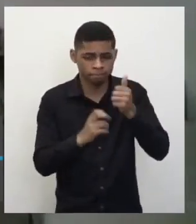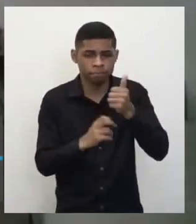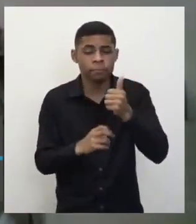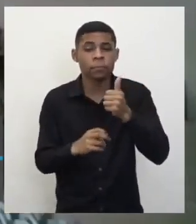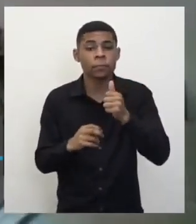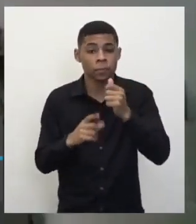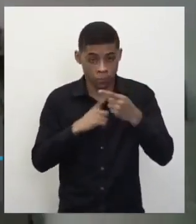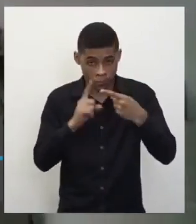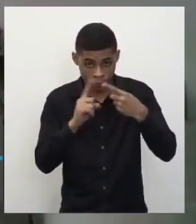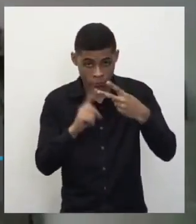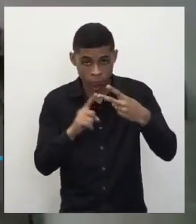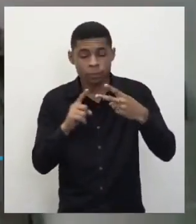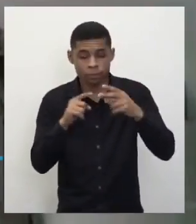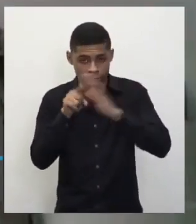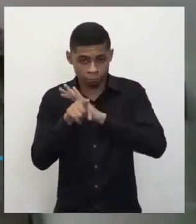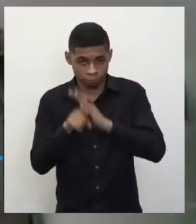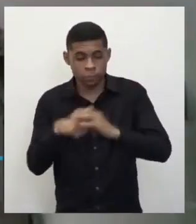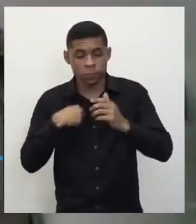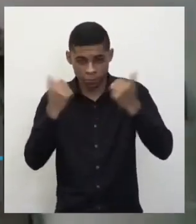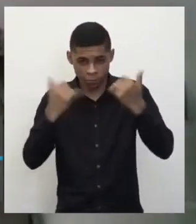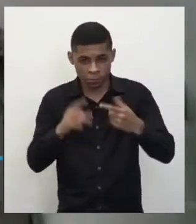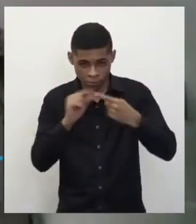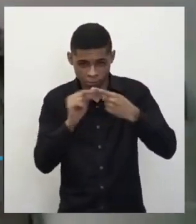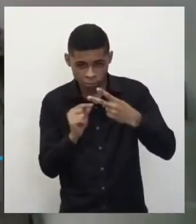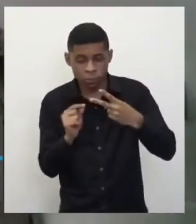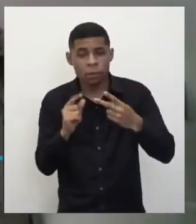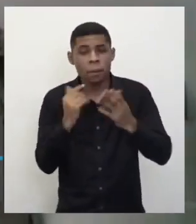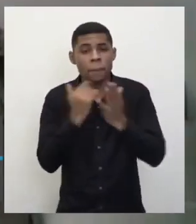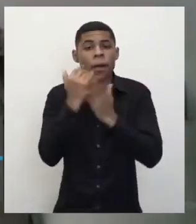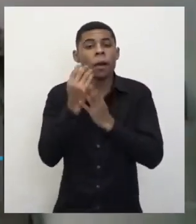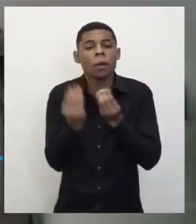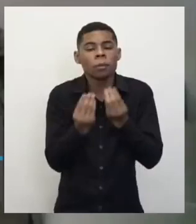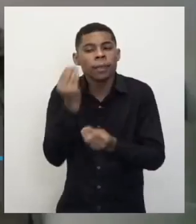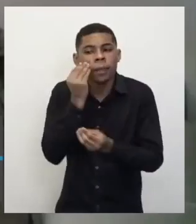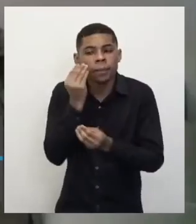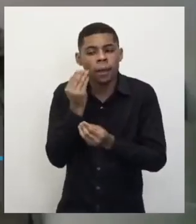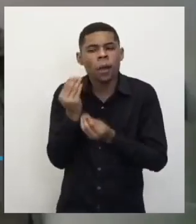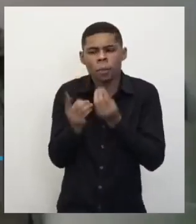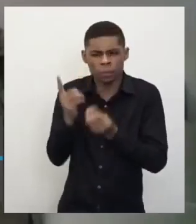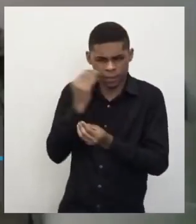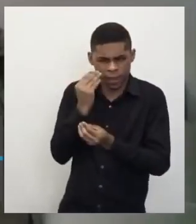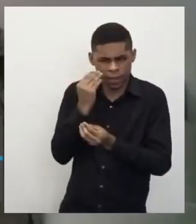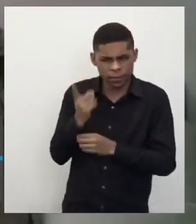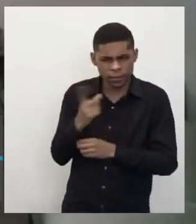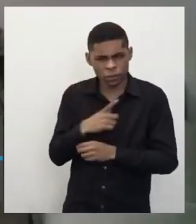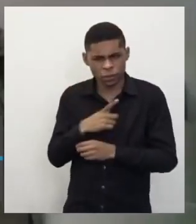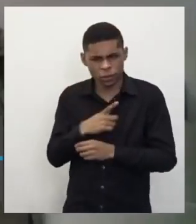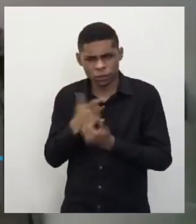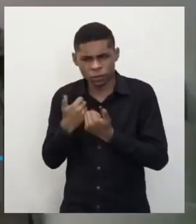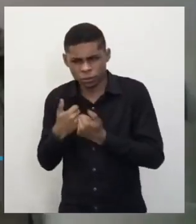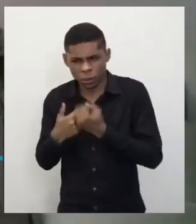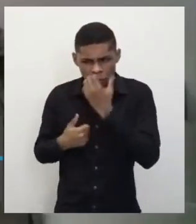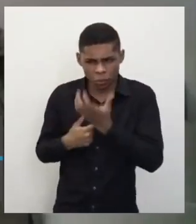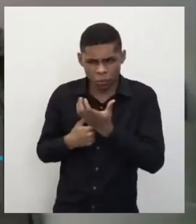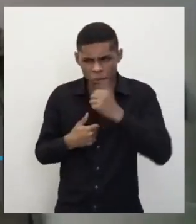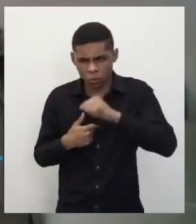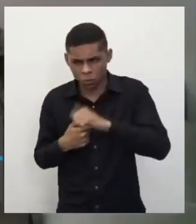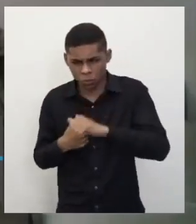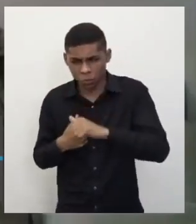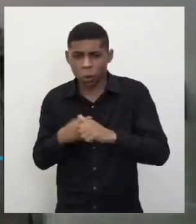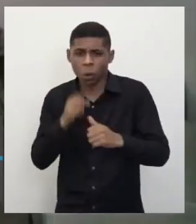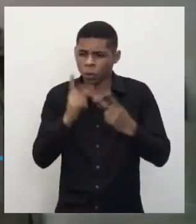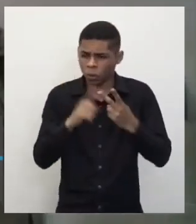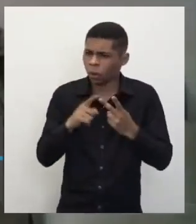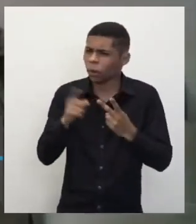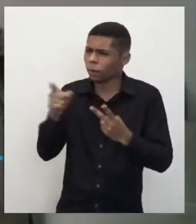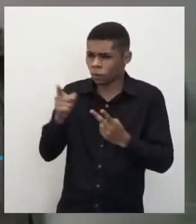duas questões que eu falei, né, de testar um game e de saber e de falar que há jogos, então, gratuitos, você